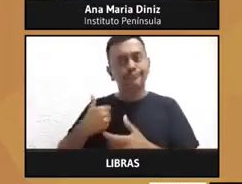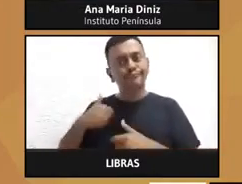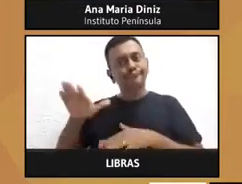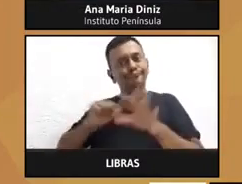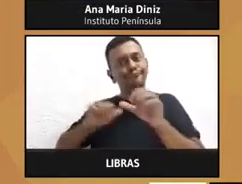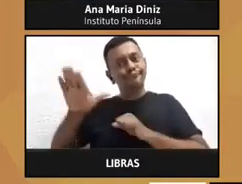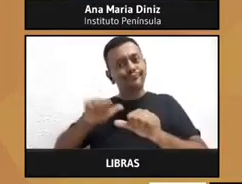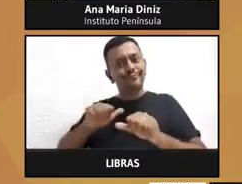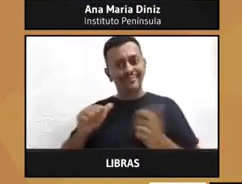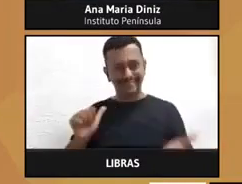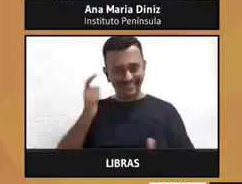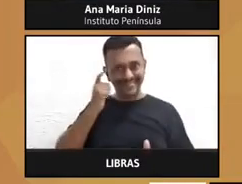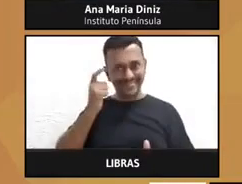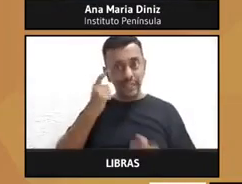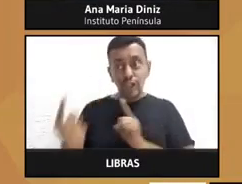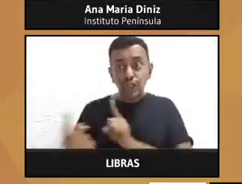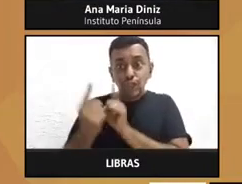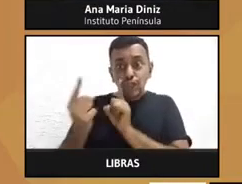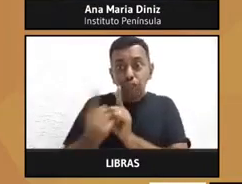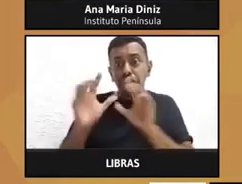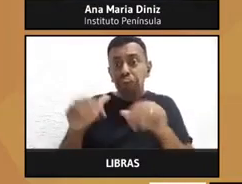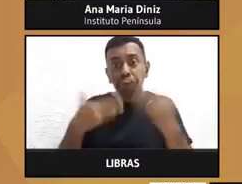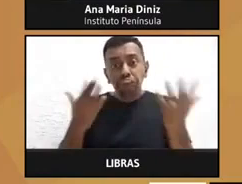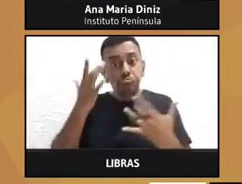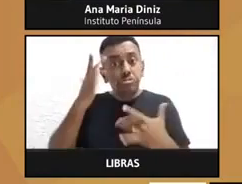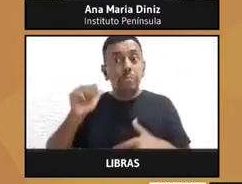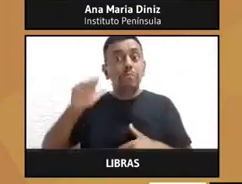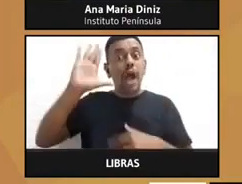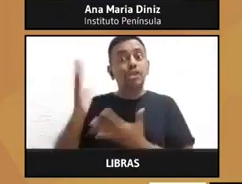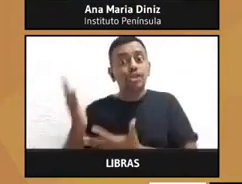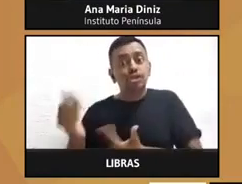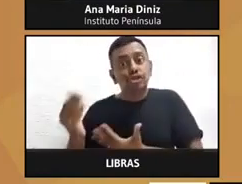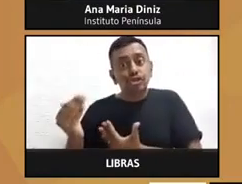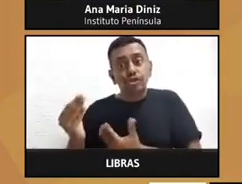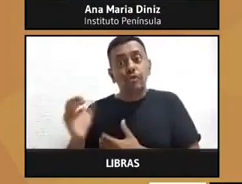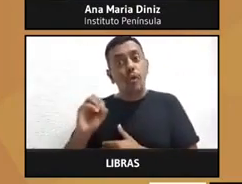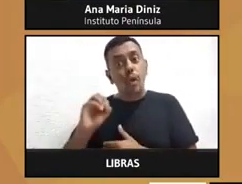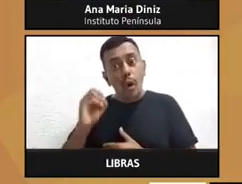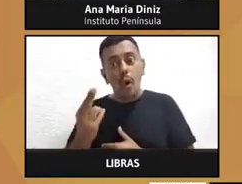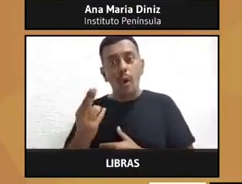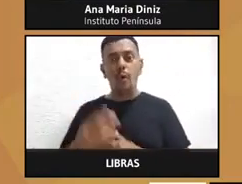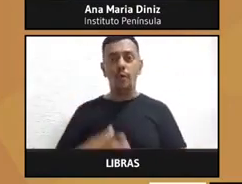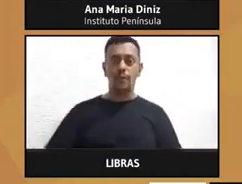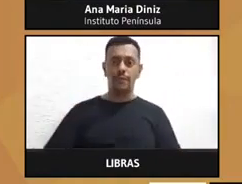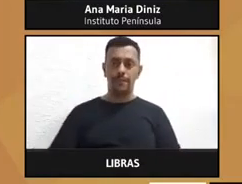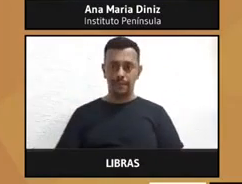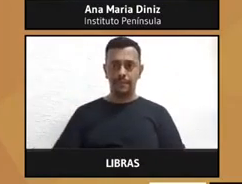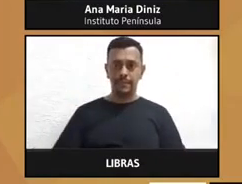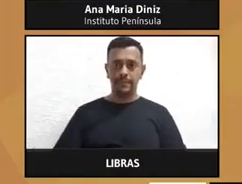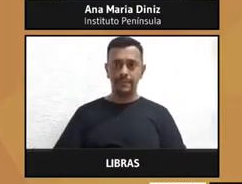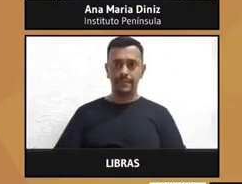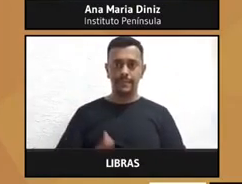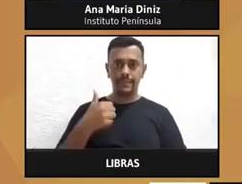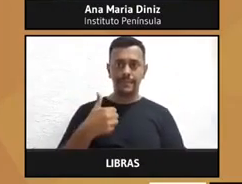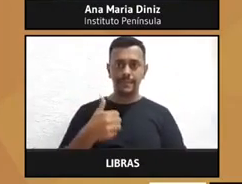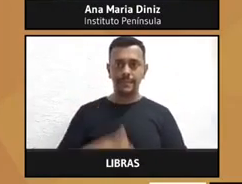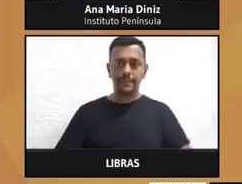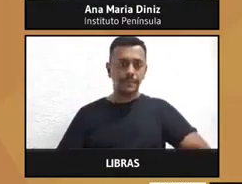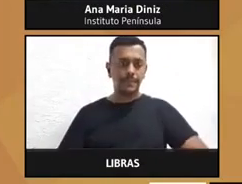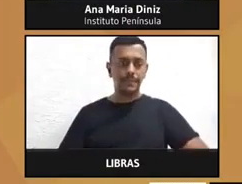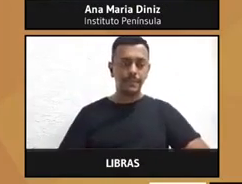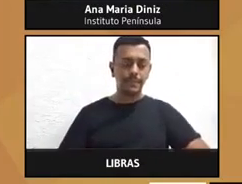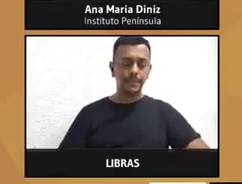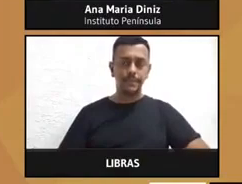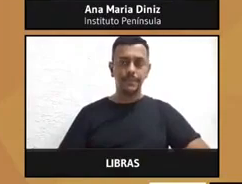ser que sejam os mais jovens ou aqueles que não tiveram acesso a ensino